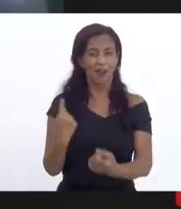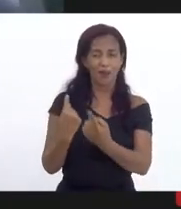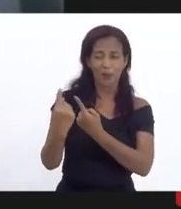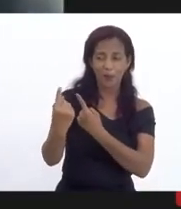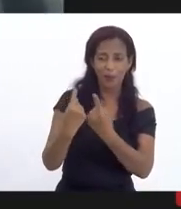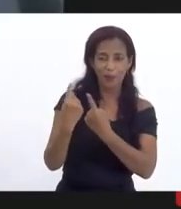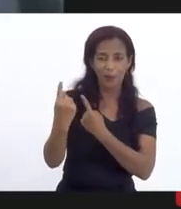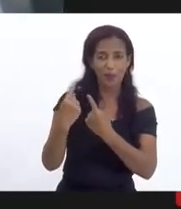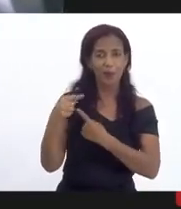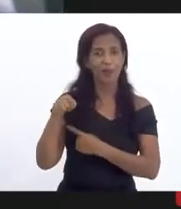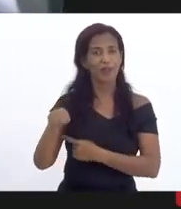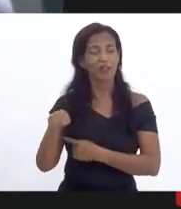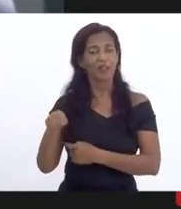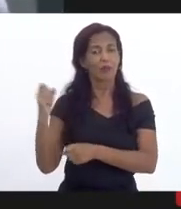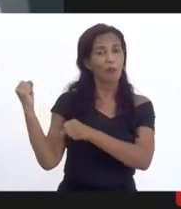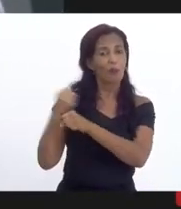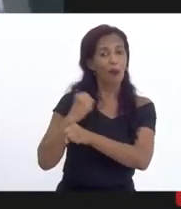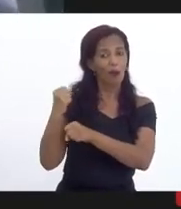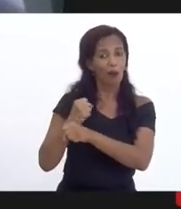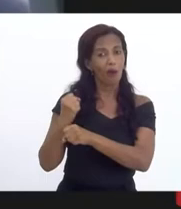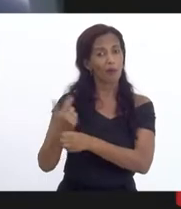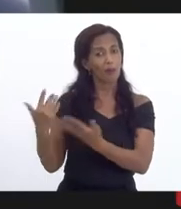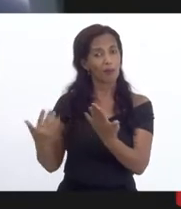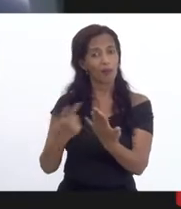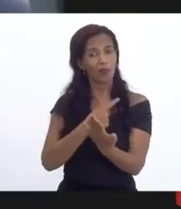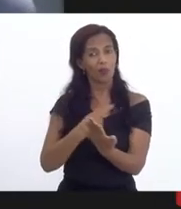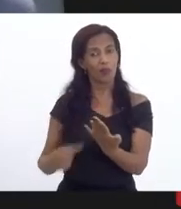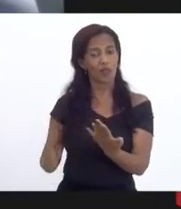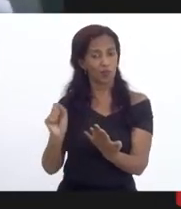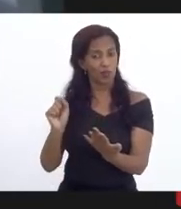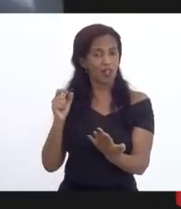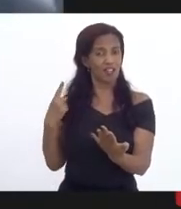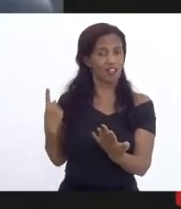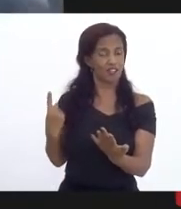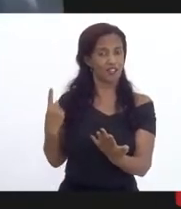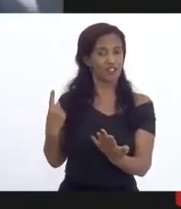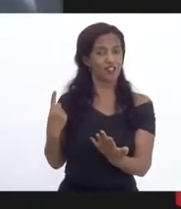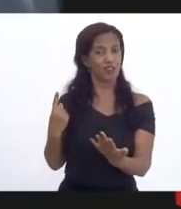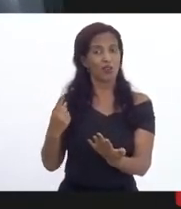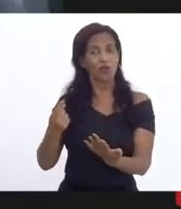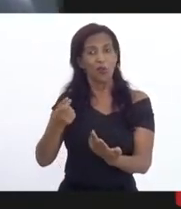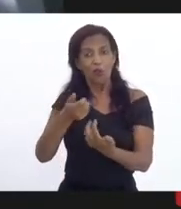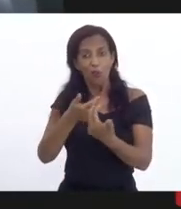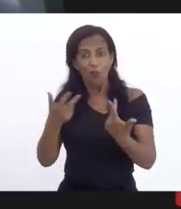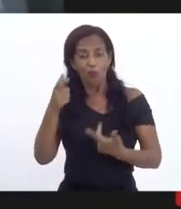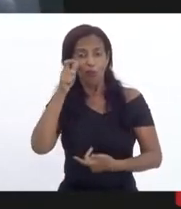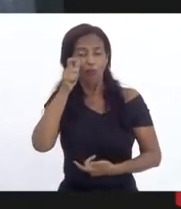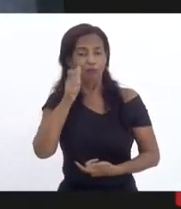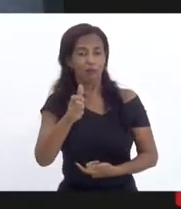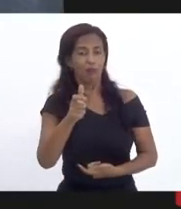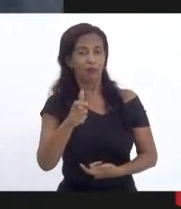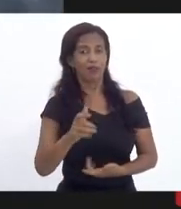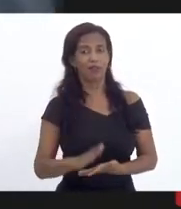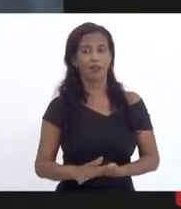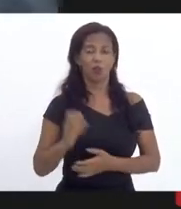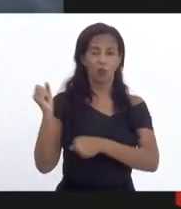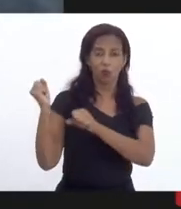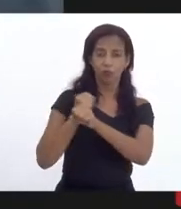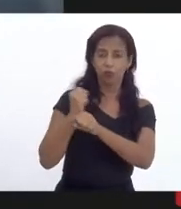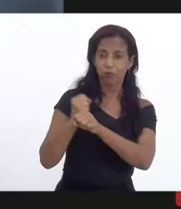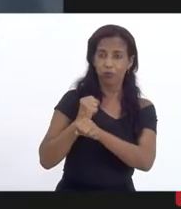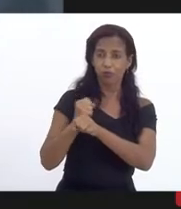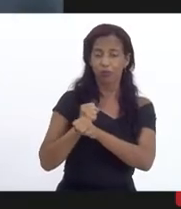Imperial, e foi uma obra feita pela governadora. E olha que coisa interessante, deputado. Uma obra